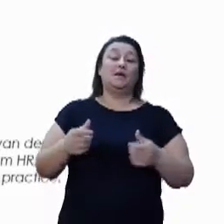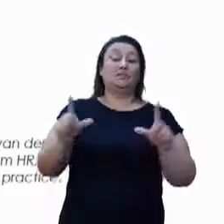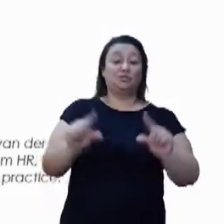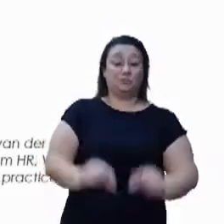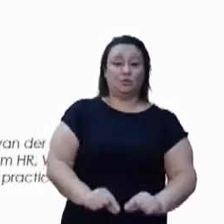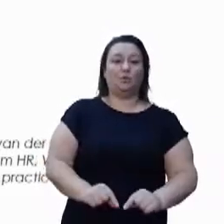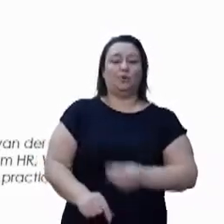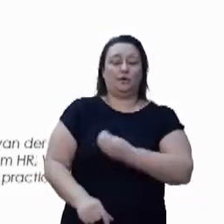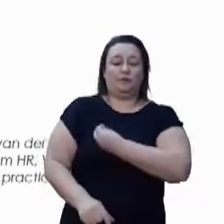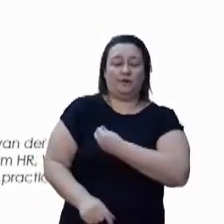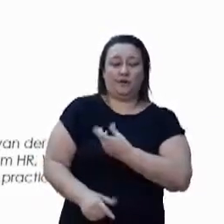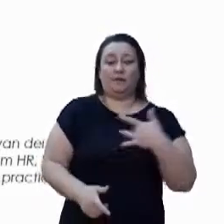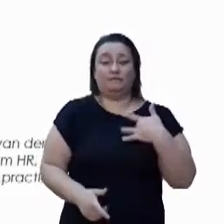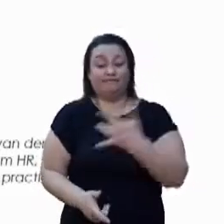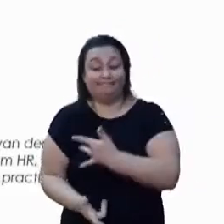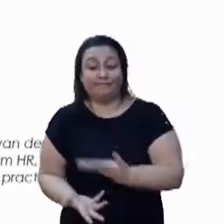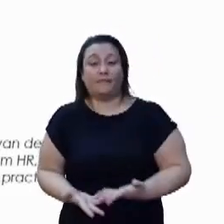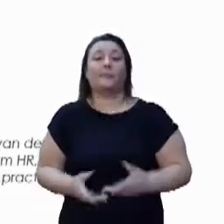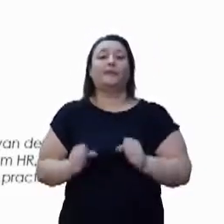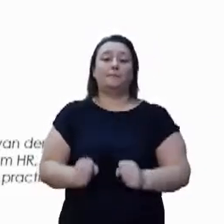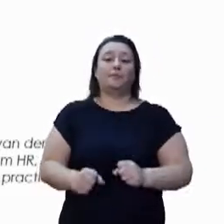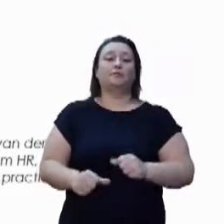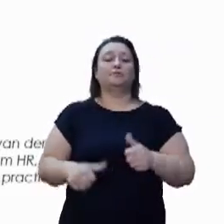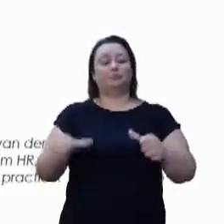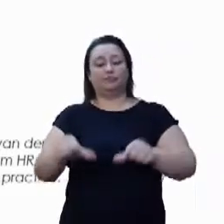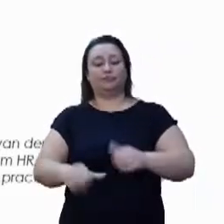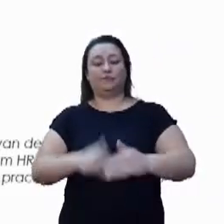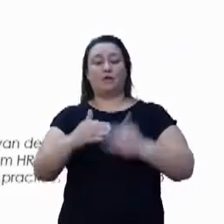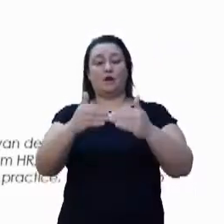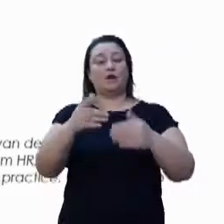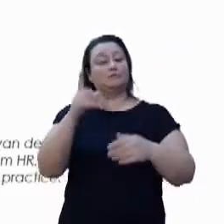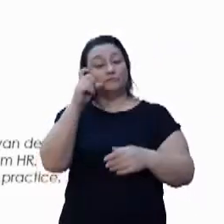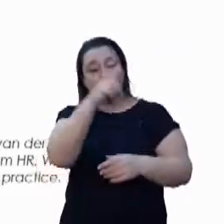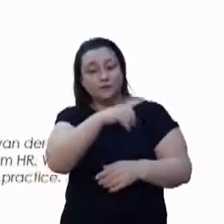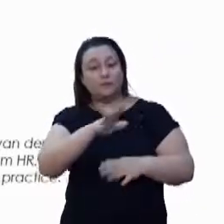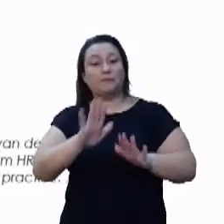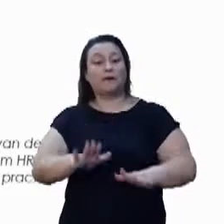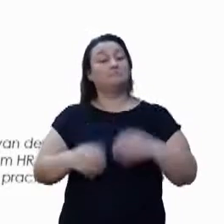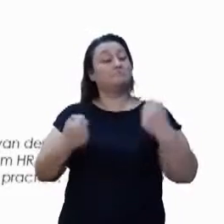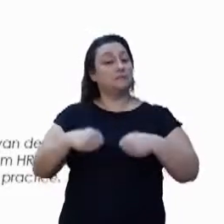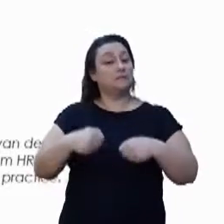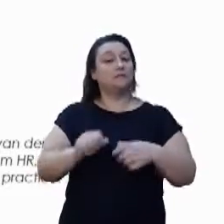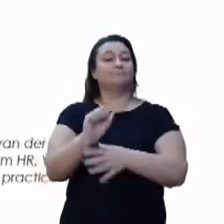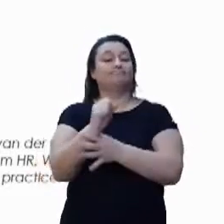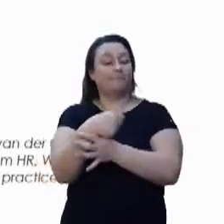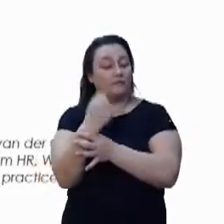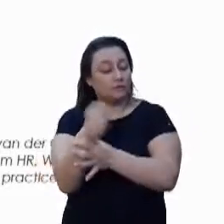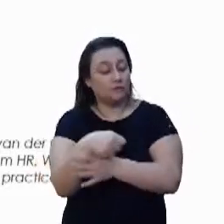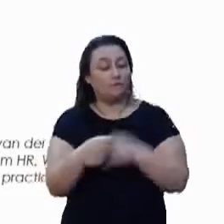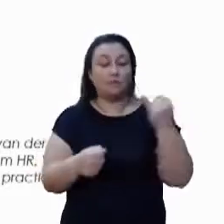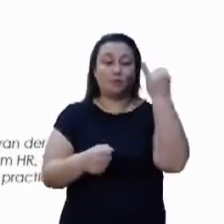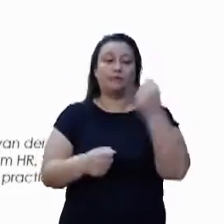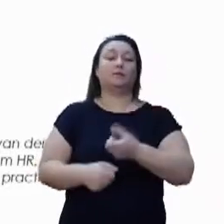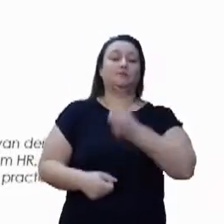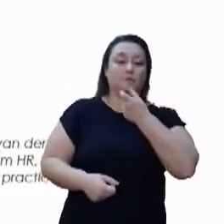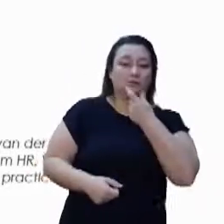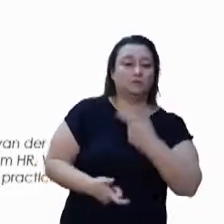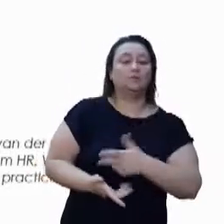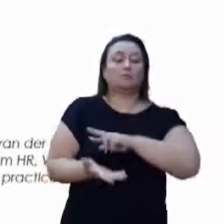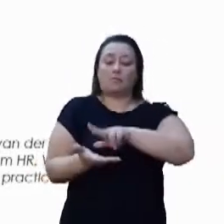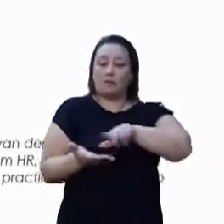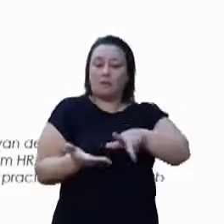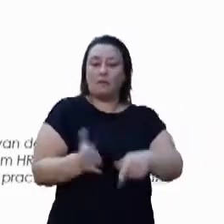bastante na deambulação desses pacientes. E, eventualmente, se necessário, o uso de medicações, como baclofeno,